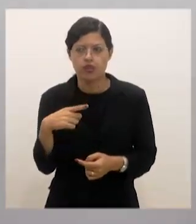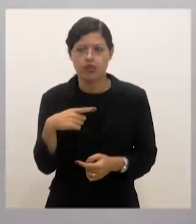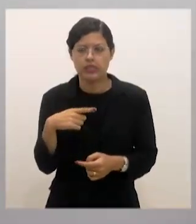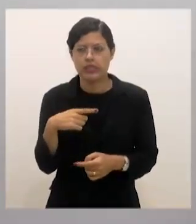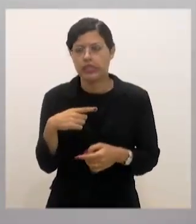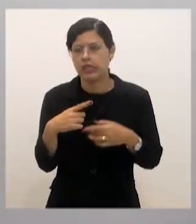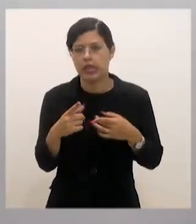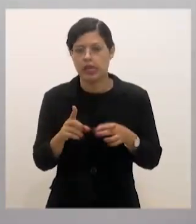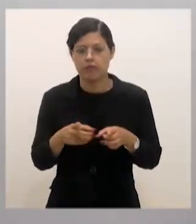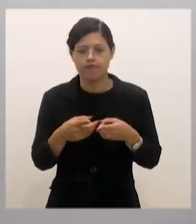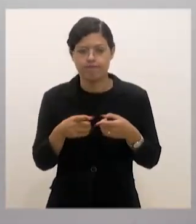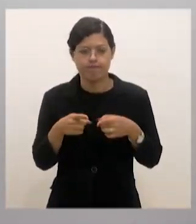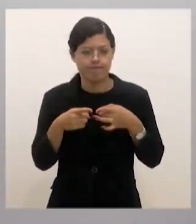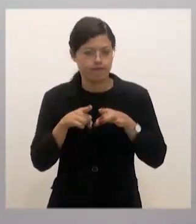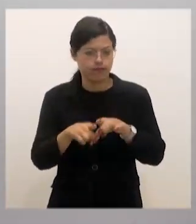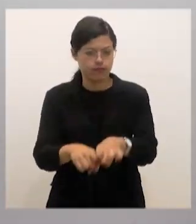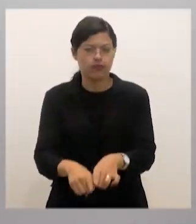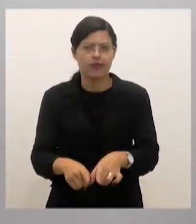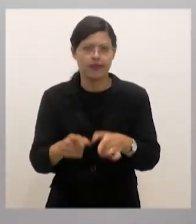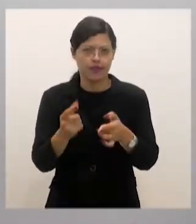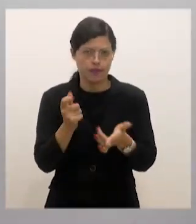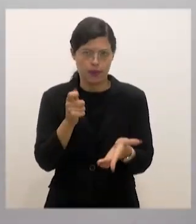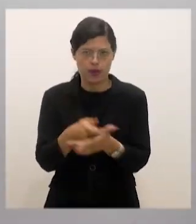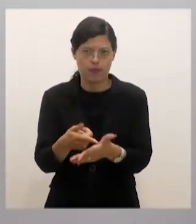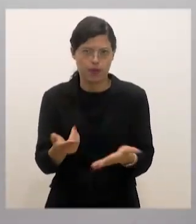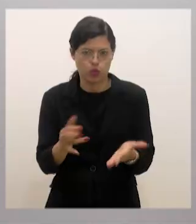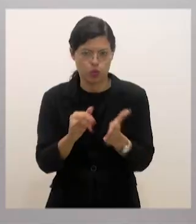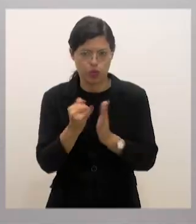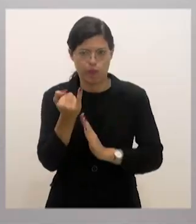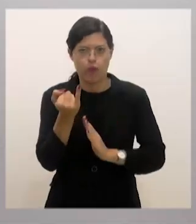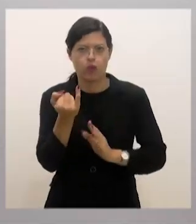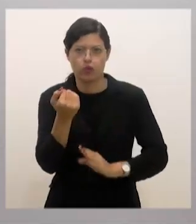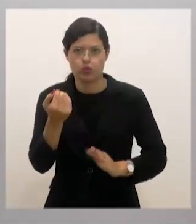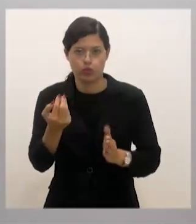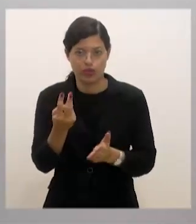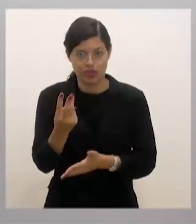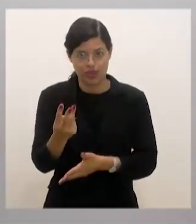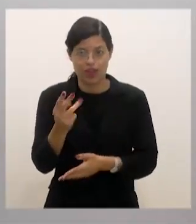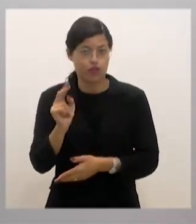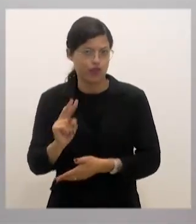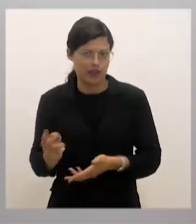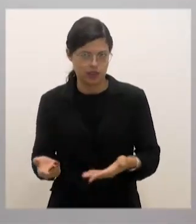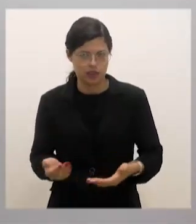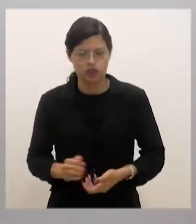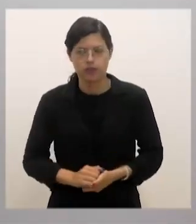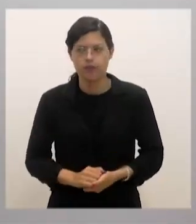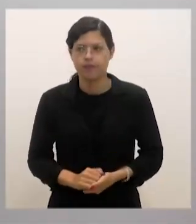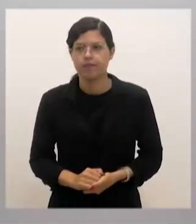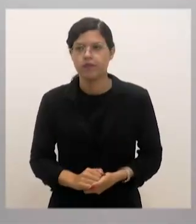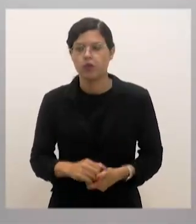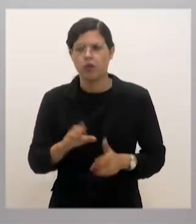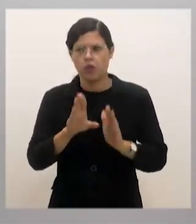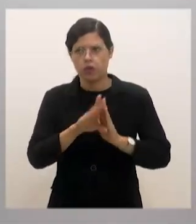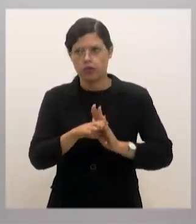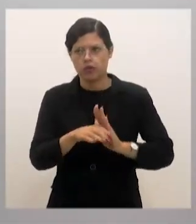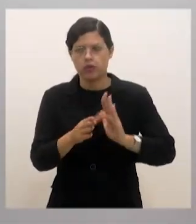bitributação, né, mesmo em taxa. Eu acho que o conceito da proposta